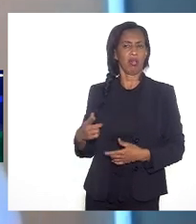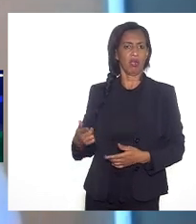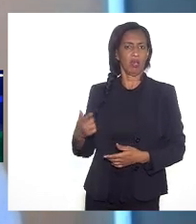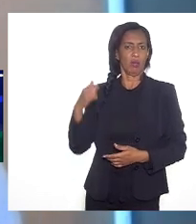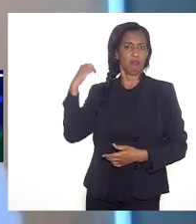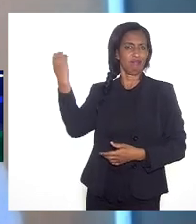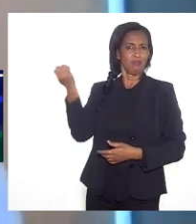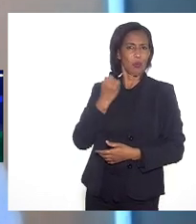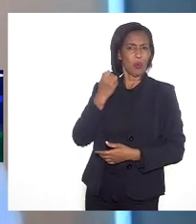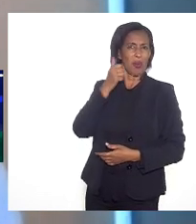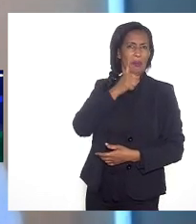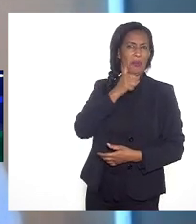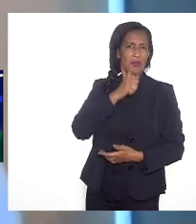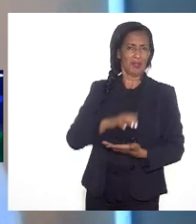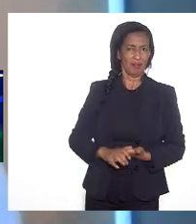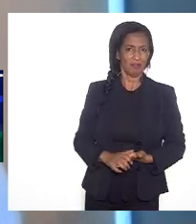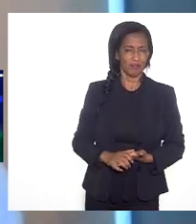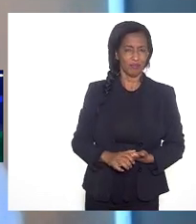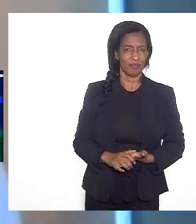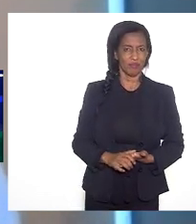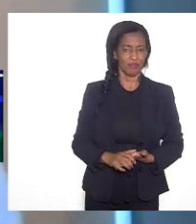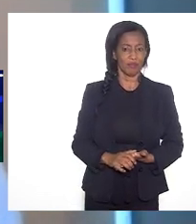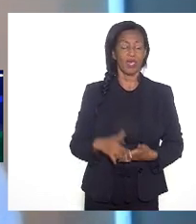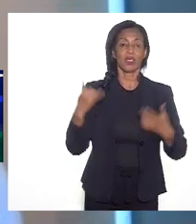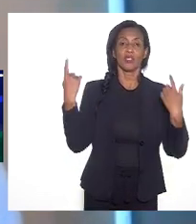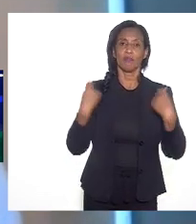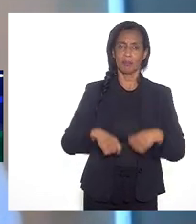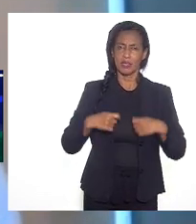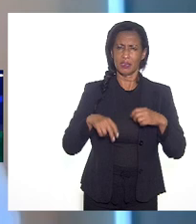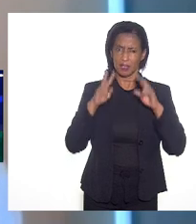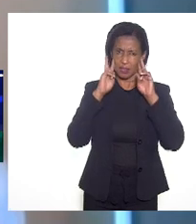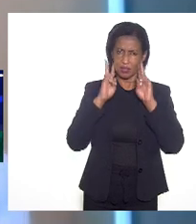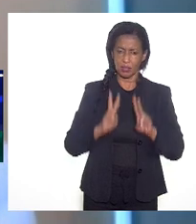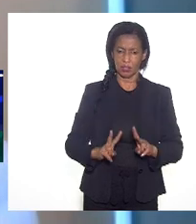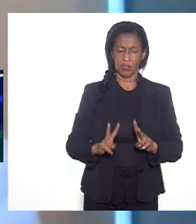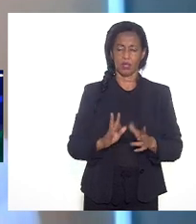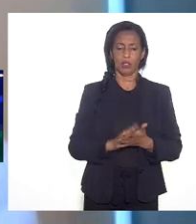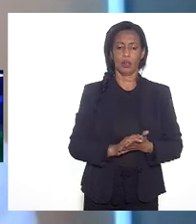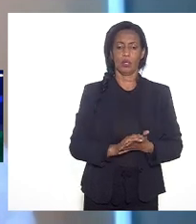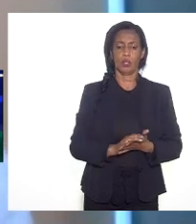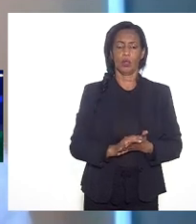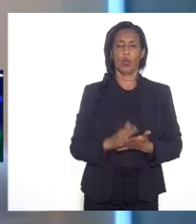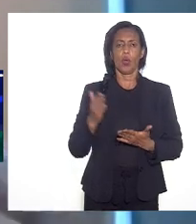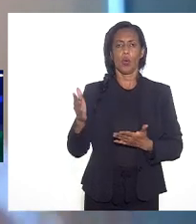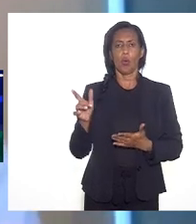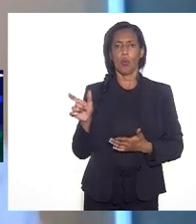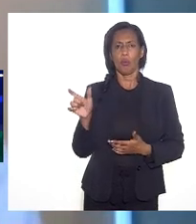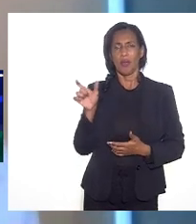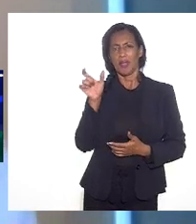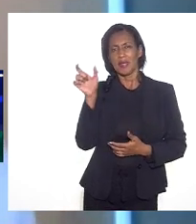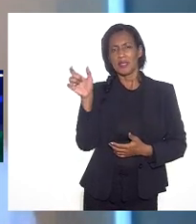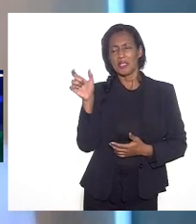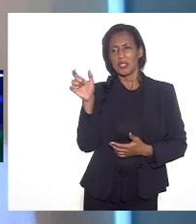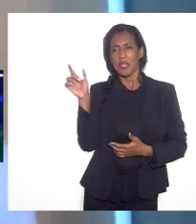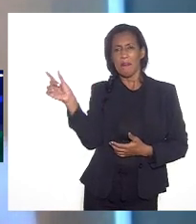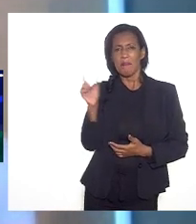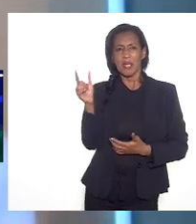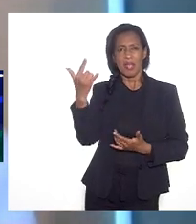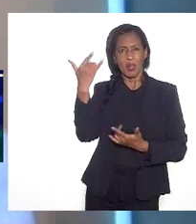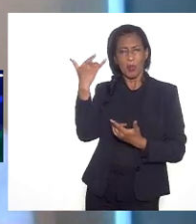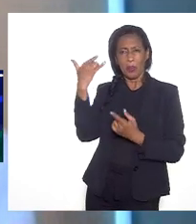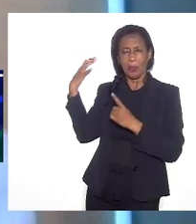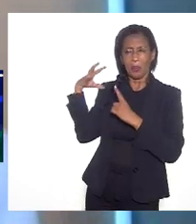feminicídio. Não teremos. A gente precisa ter esse olhar. Tudo parte daí desses pequenos assédios que